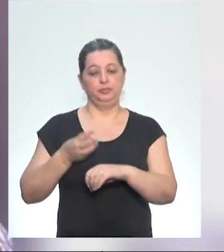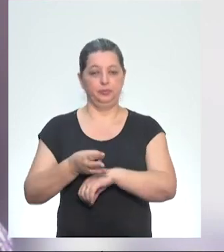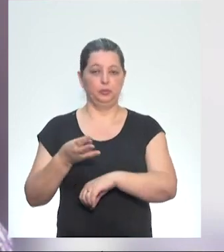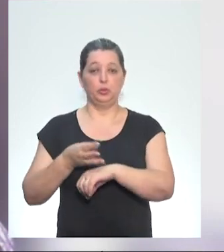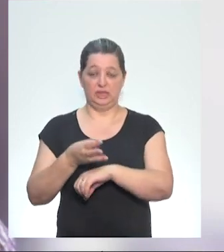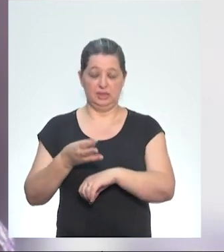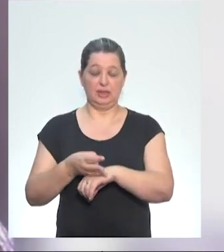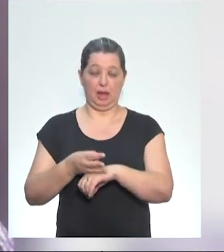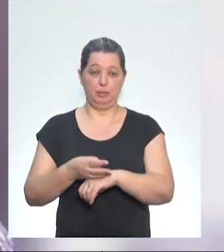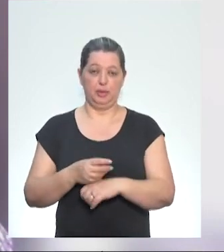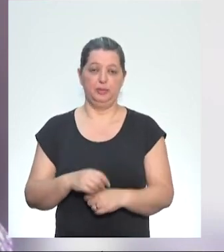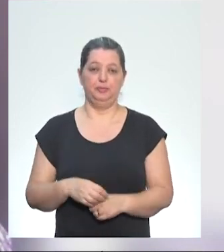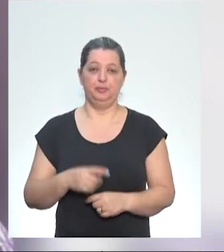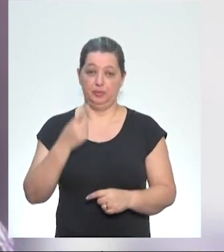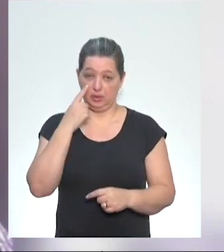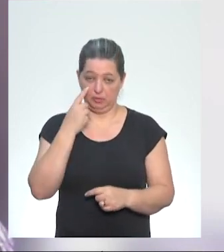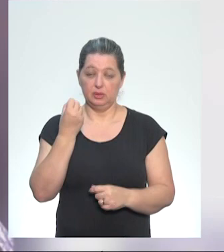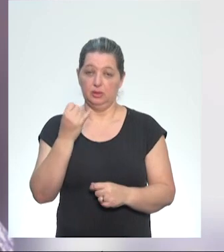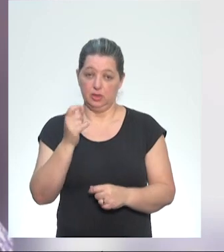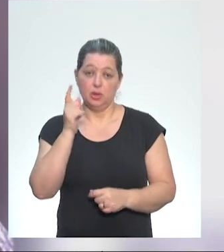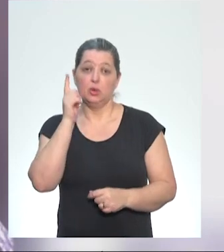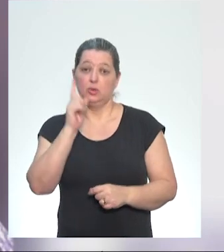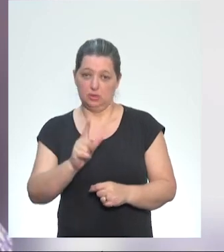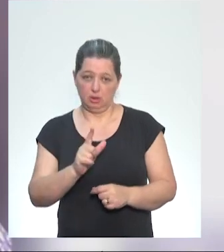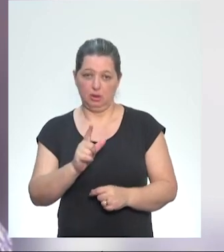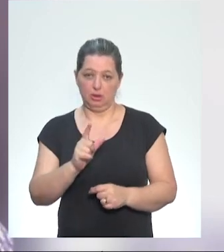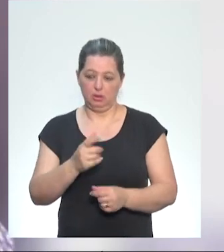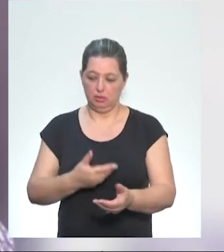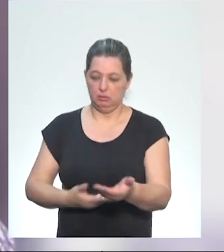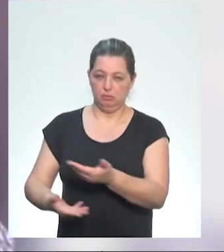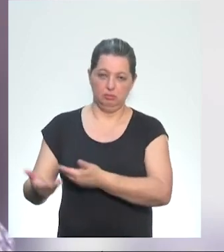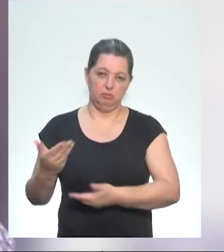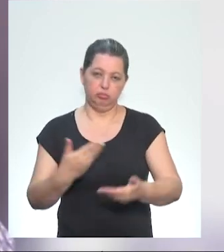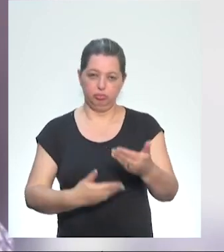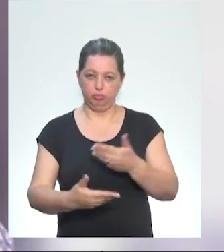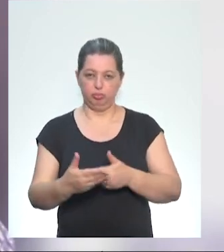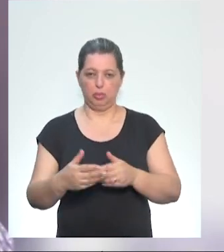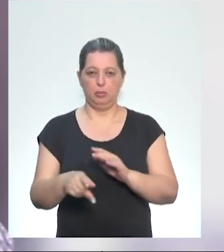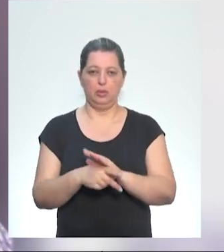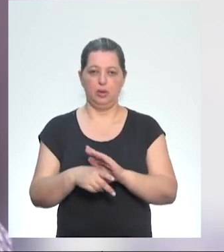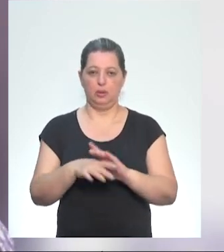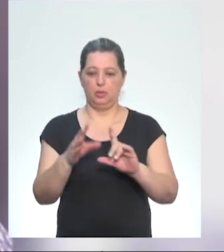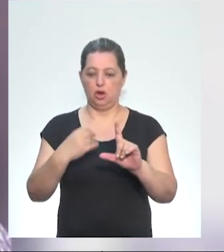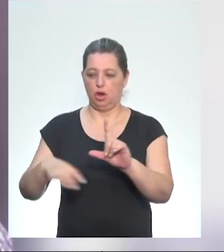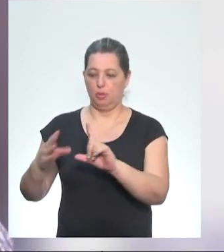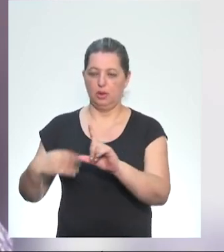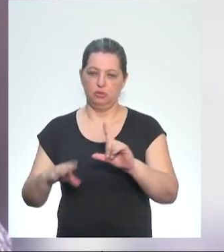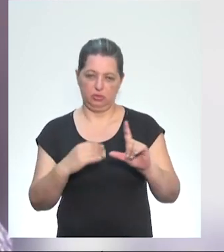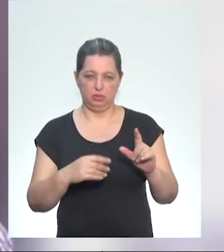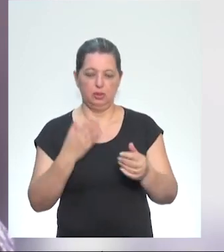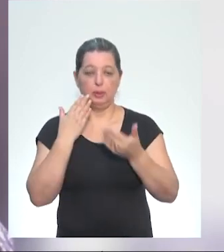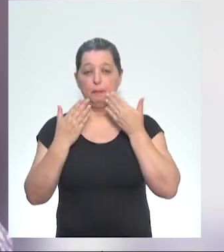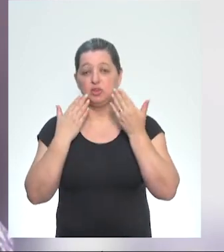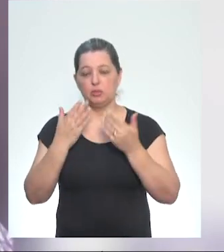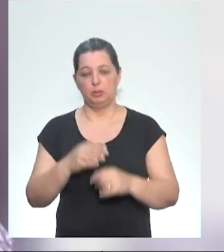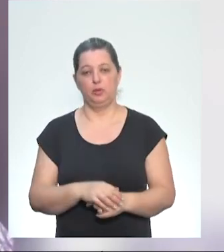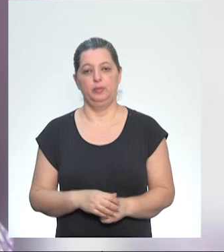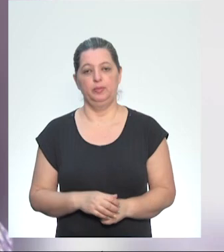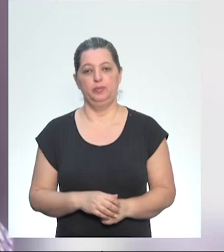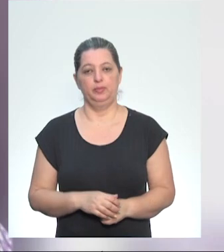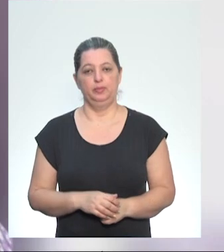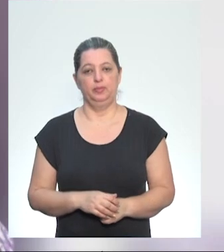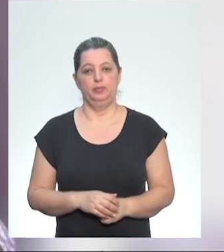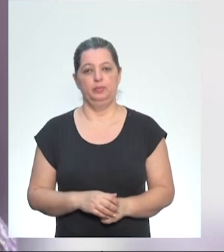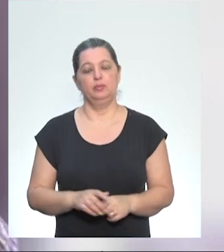ver se a Naomi consegue partilhar aí para vocês. No, onde vocês fazem aí o bate-papo e de repente já